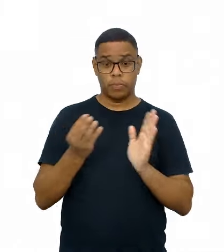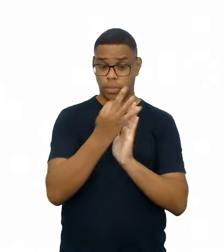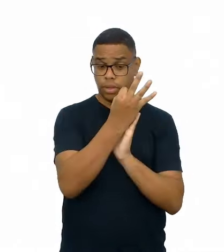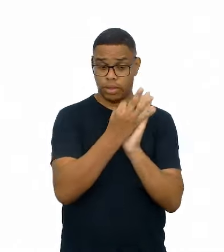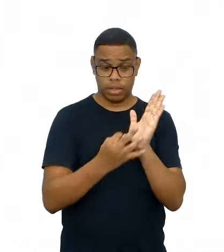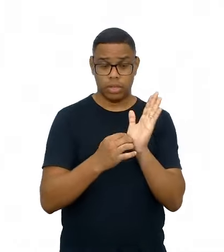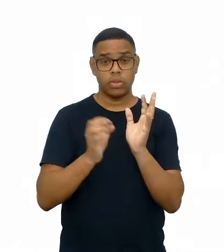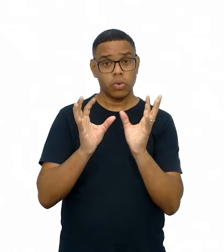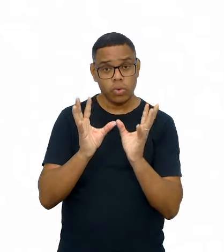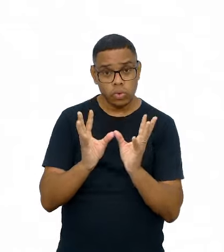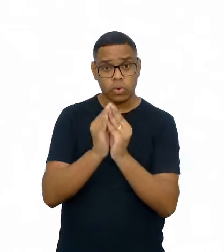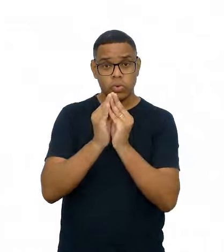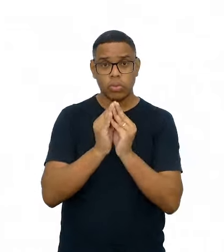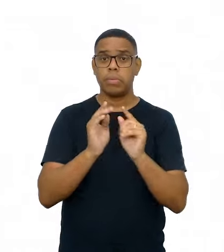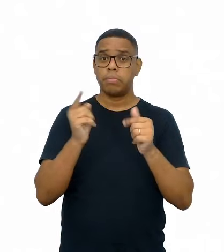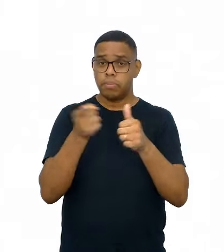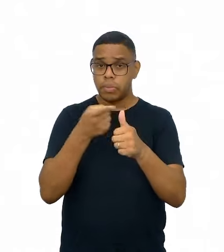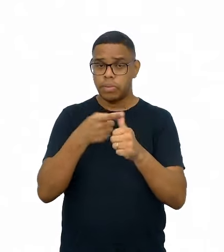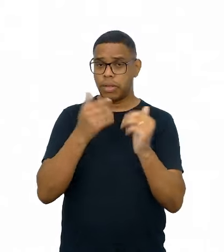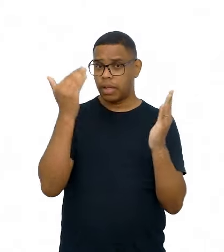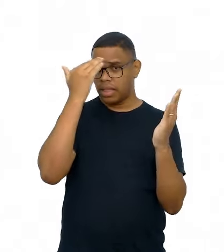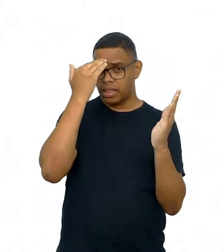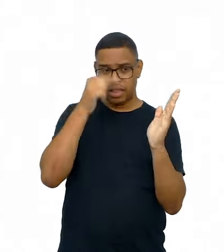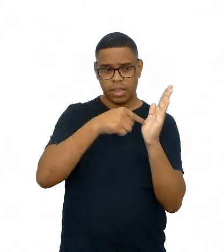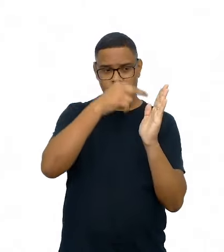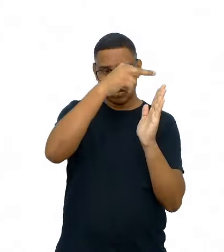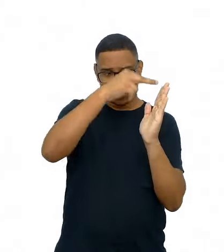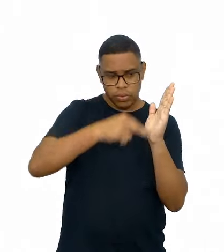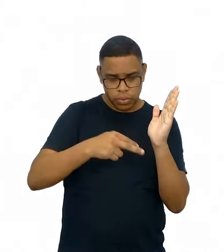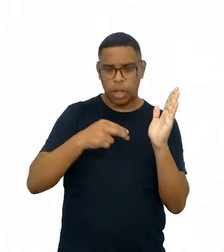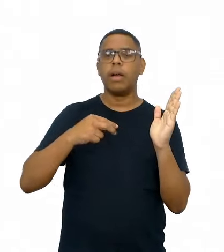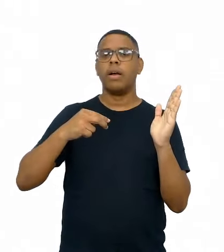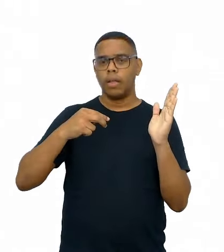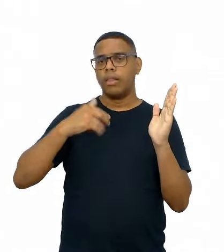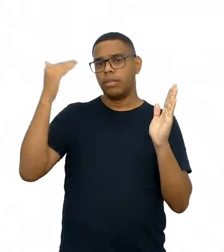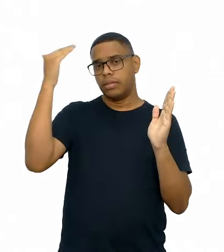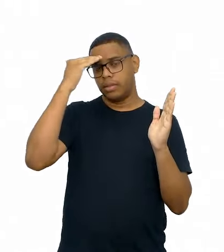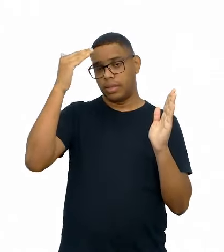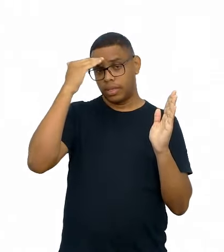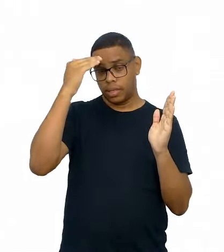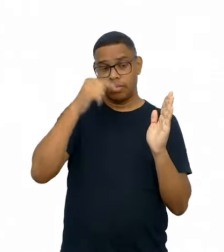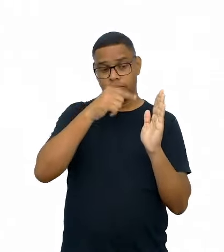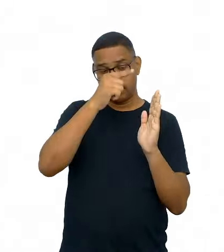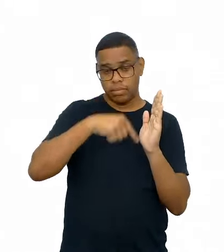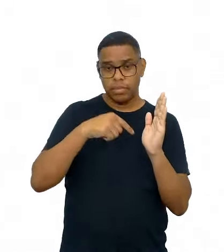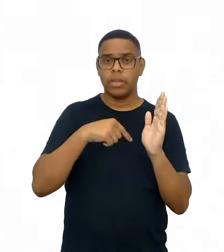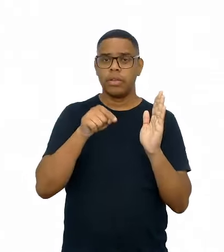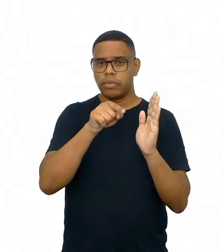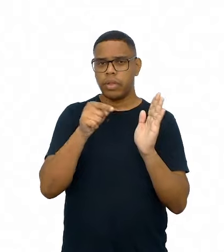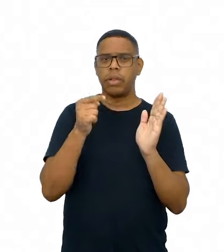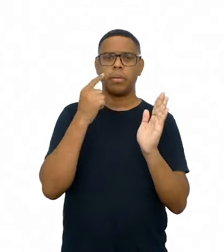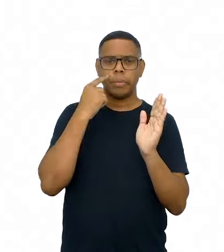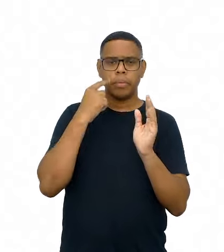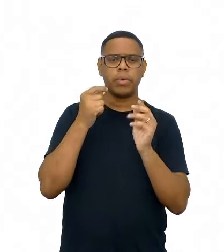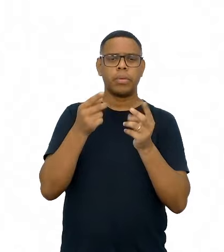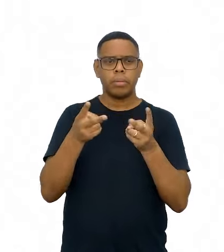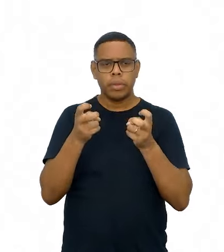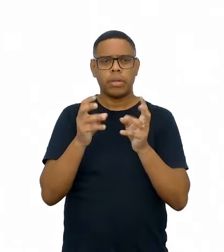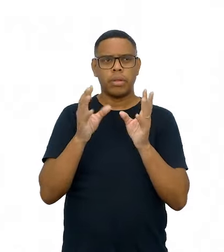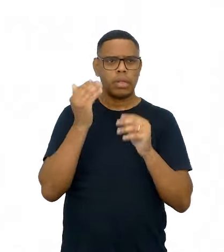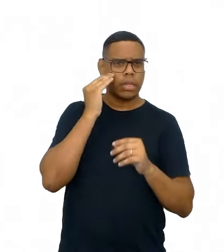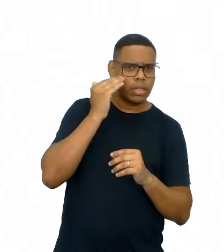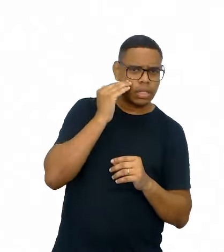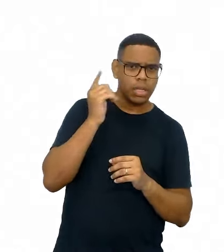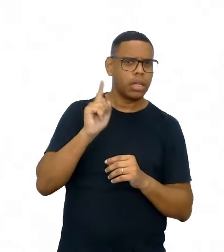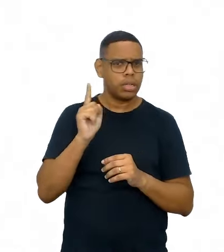vamos percebendo se entendemos ou não o texto-fonte. Isso, muitas vezes, nos obriga a retomar o texto, a